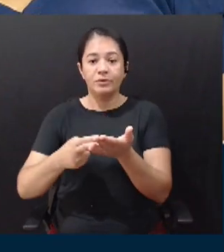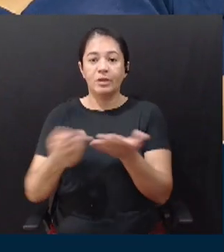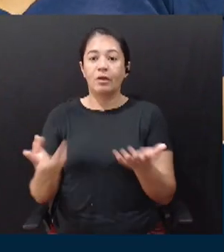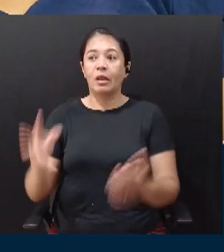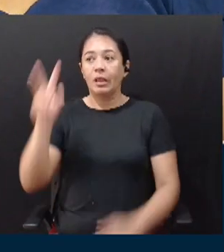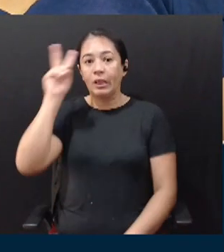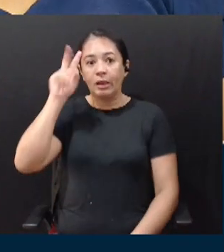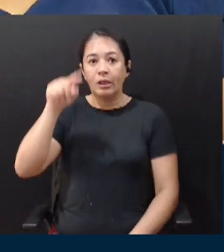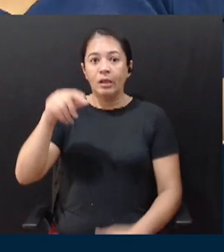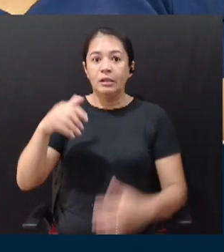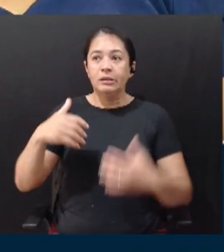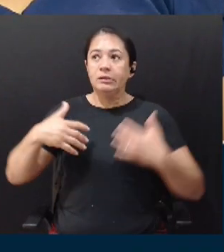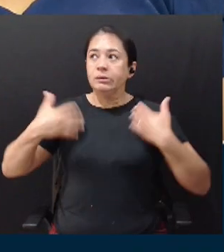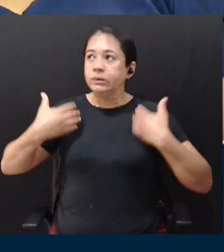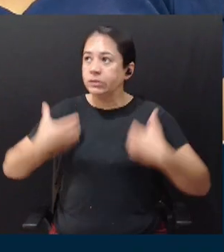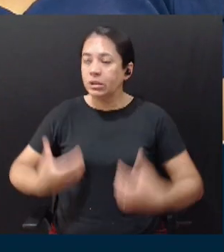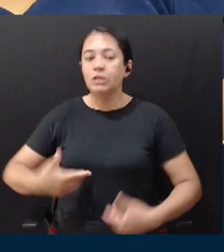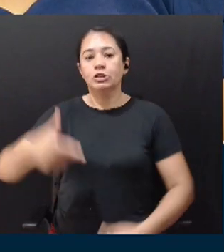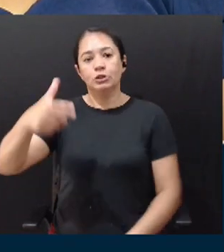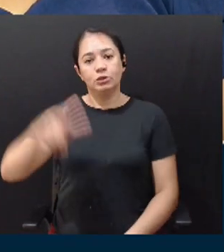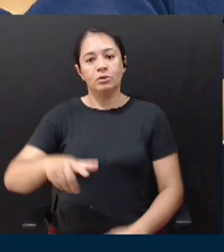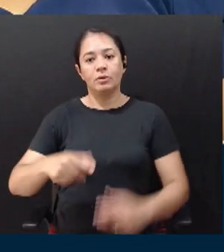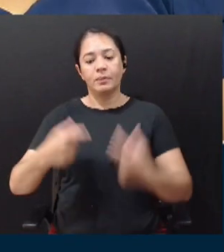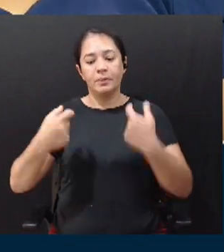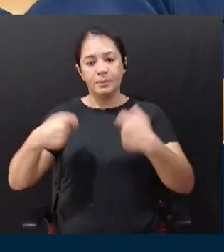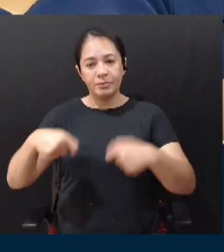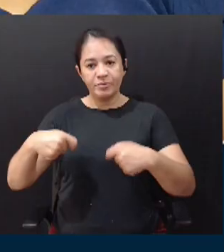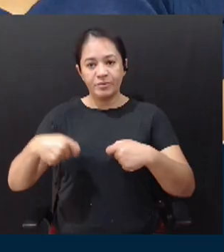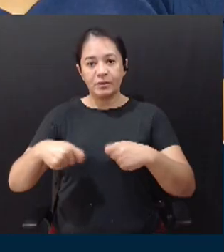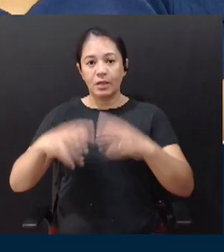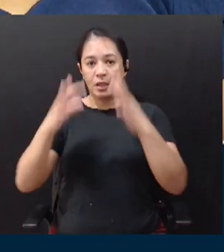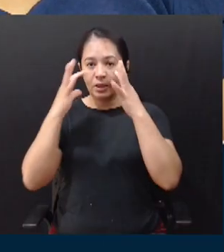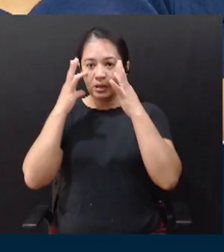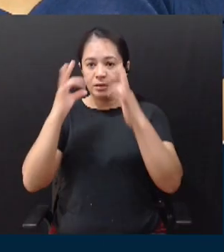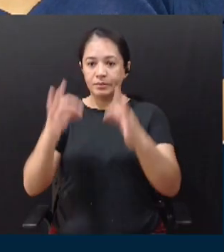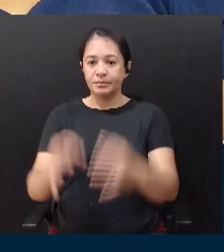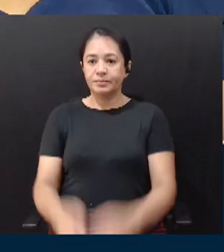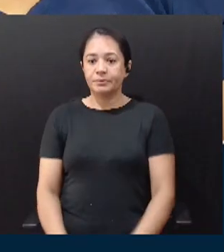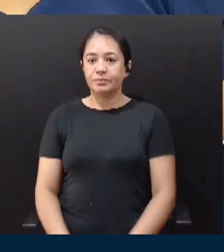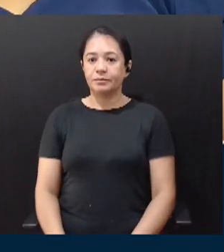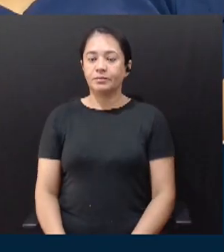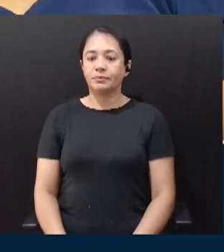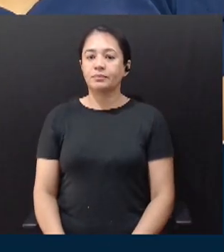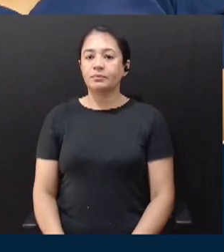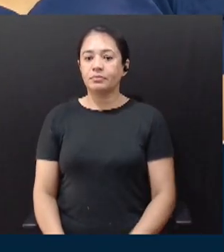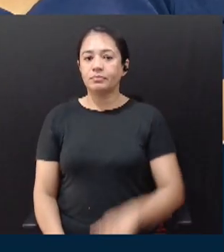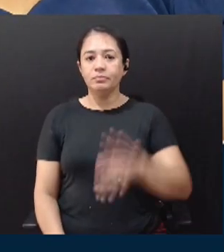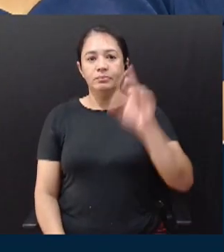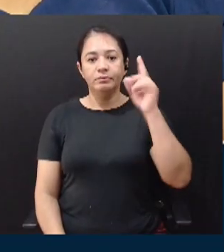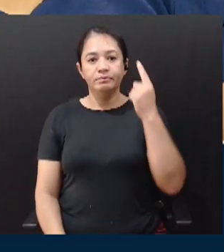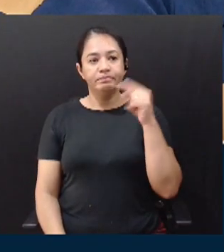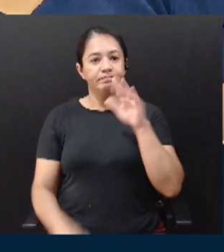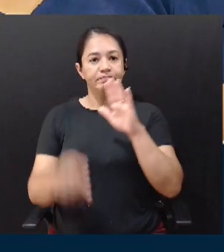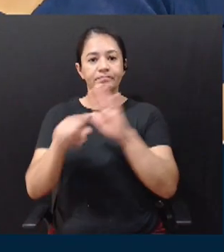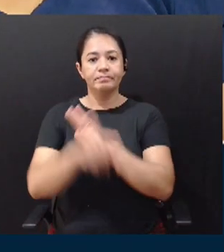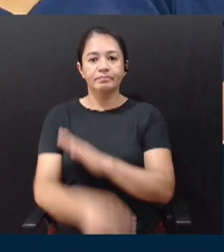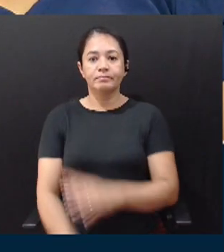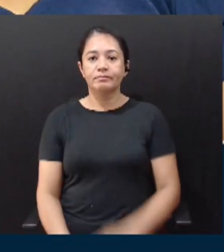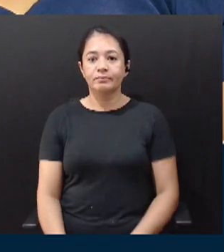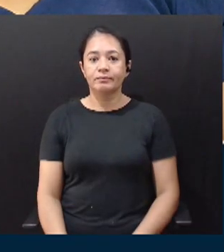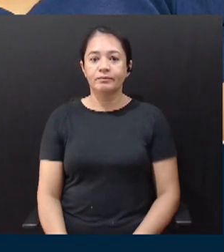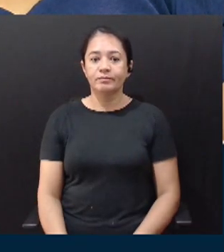novo. Então precisa sim de uma atenção especial. Vamos lá, 8h43, mais uma pergunta para a gente. Essa vai ser para Mari. Vamos